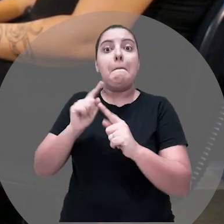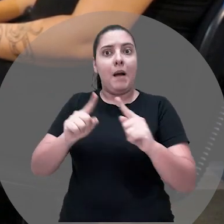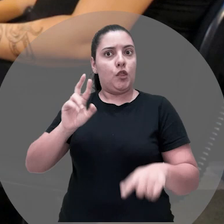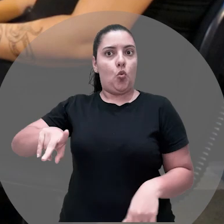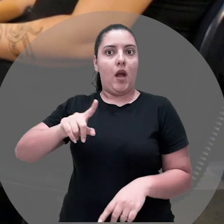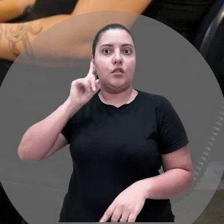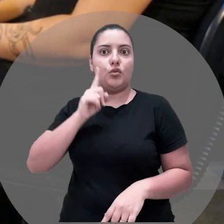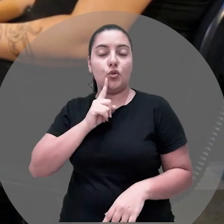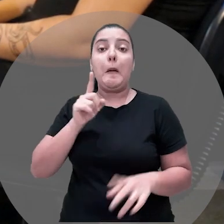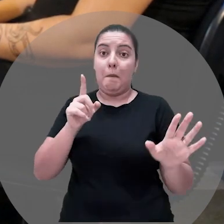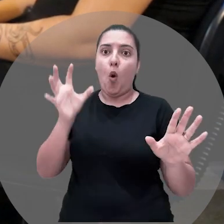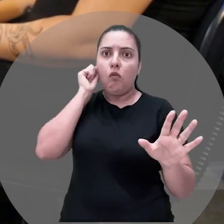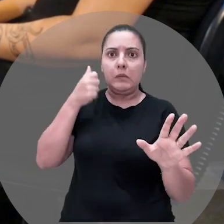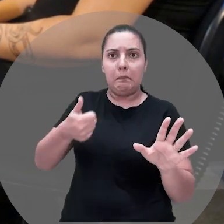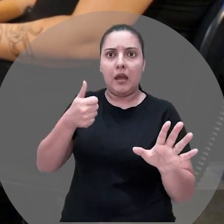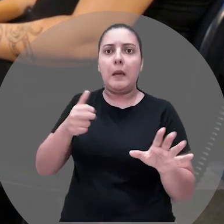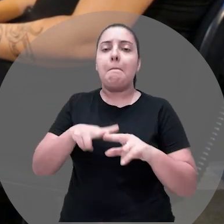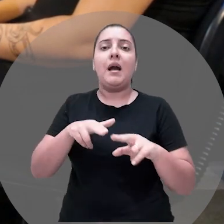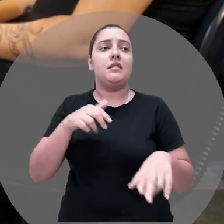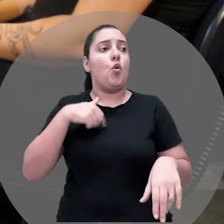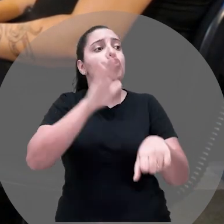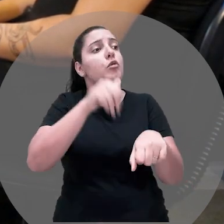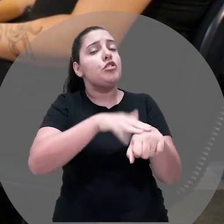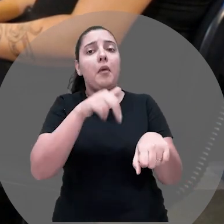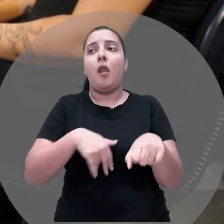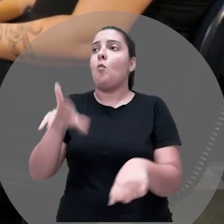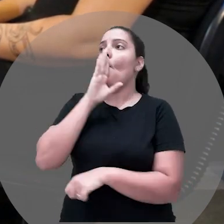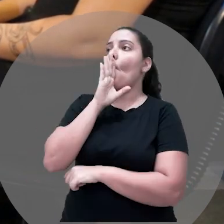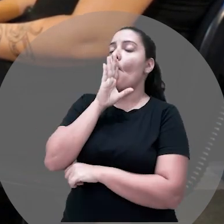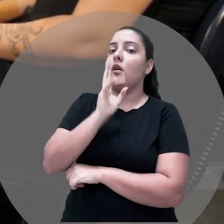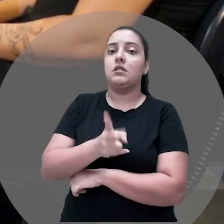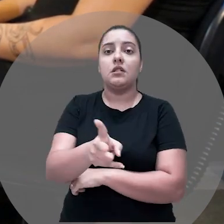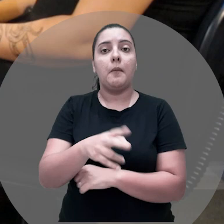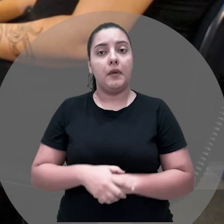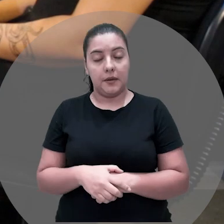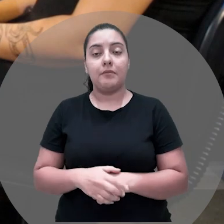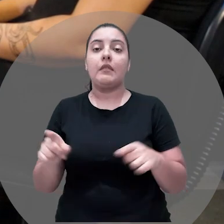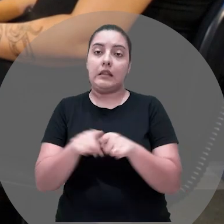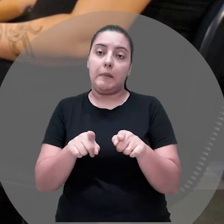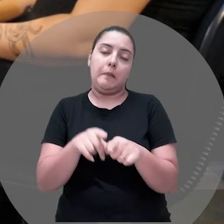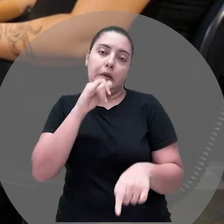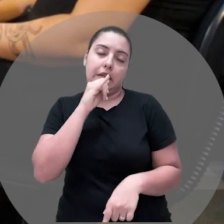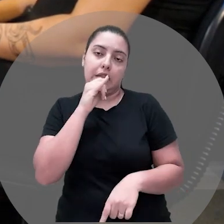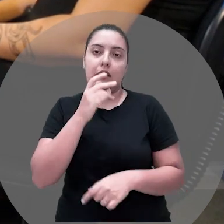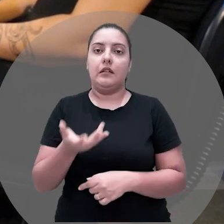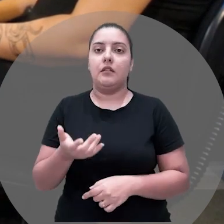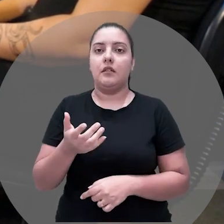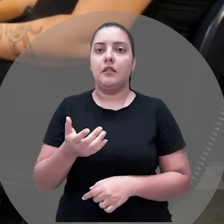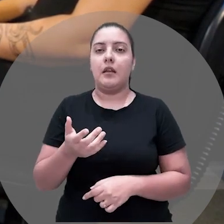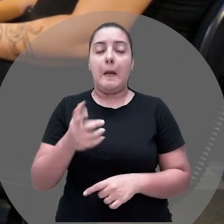é como se ela não estivesse ouvindo apesar de estar ouvindo Então as características muito forte né E tem diversos outros por exemplo